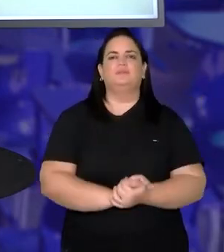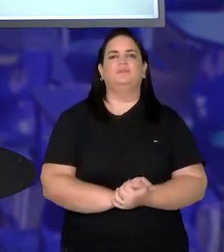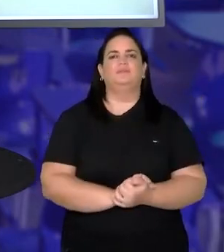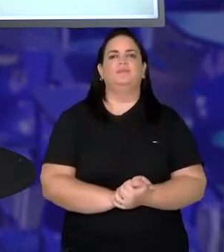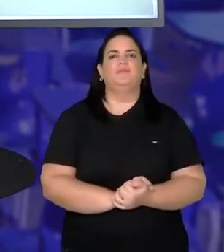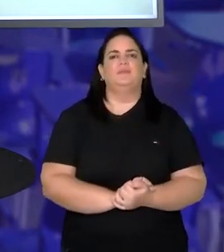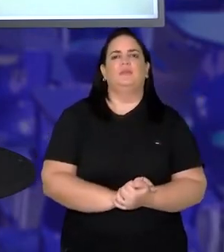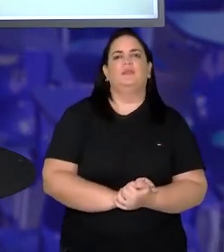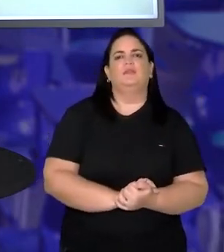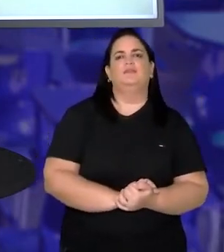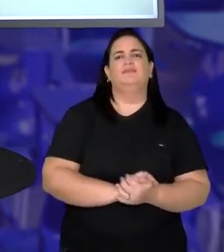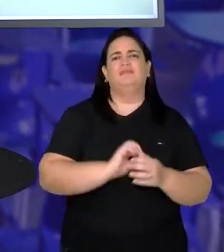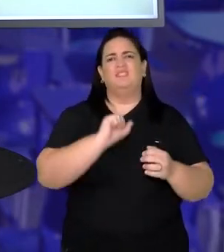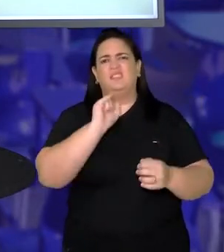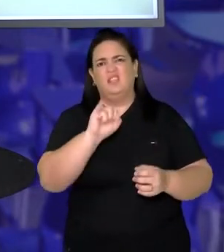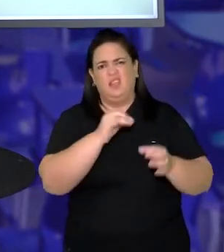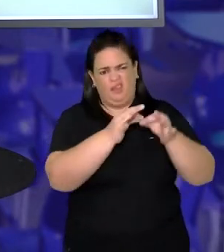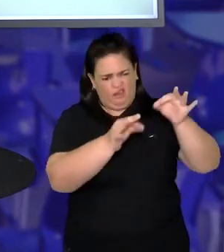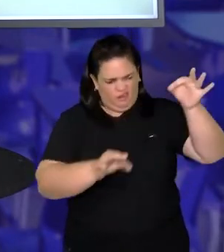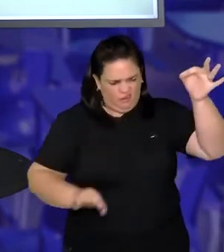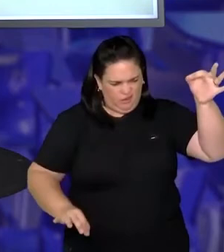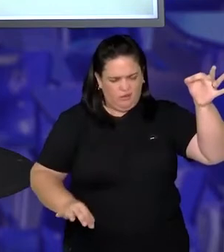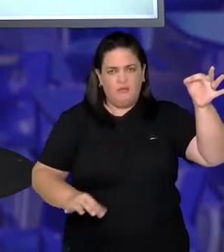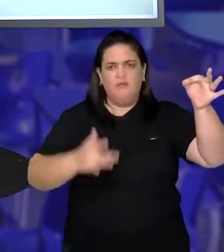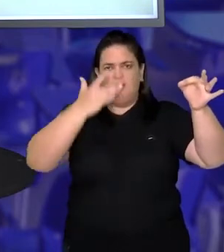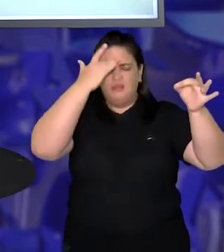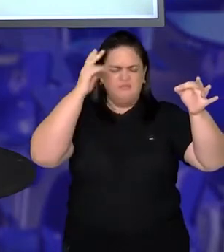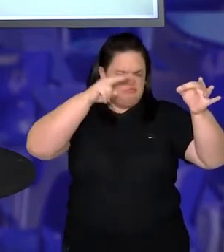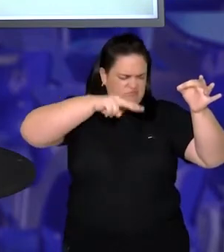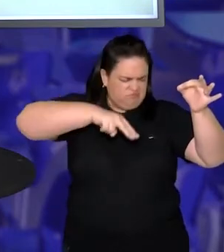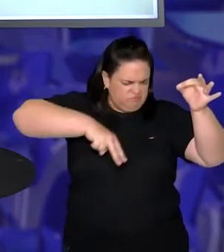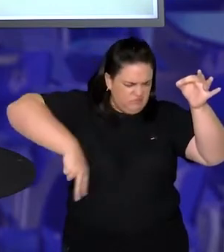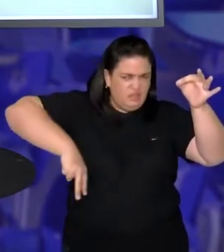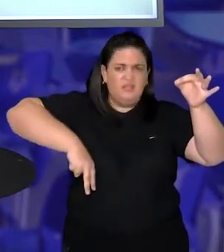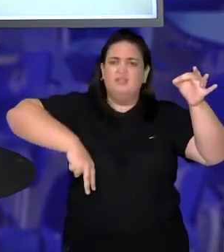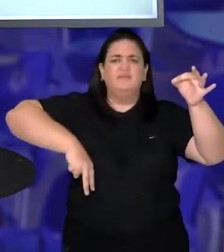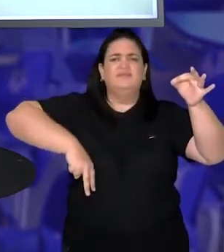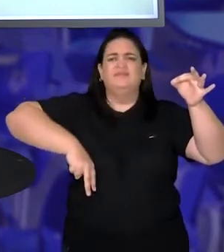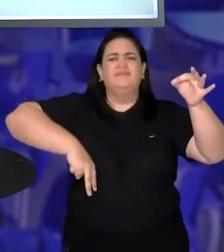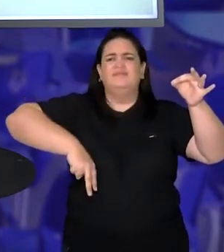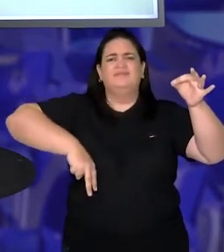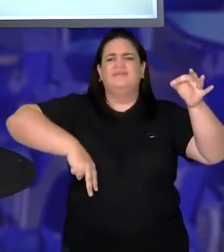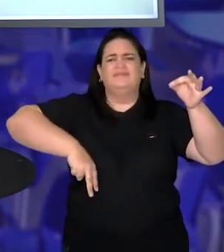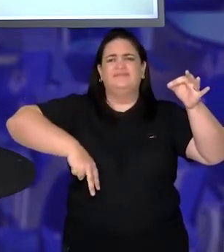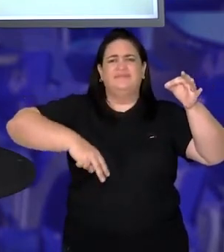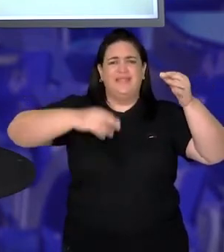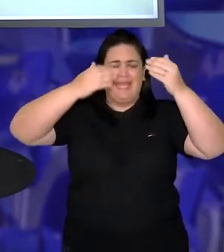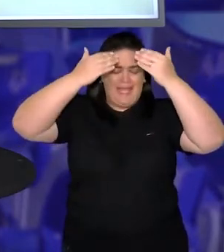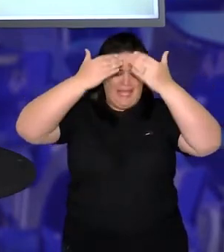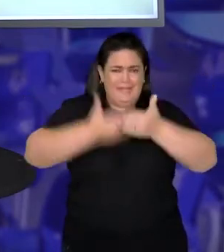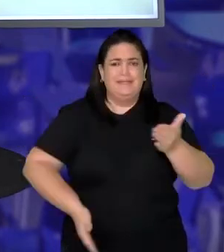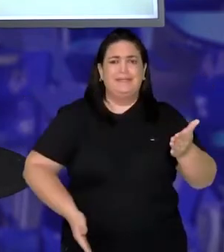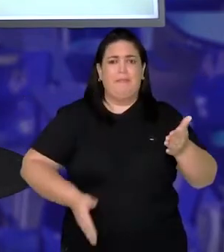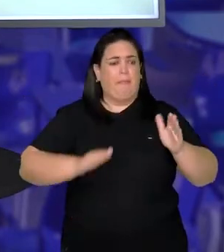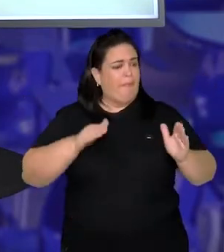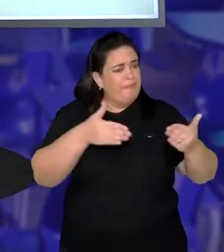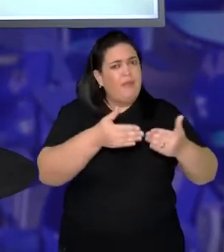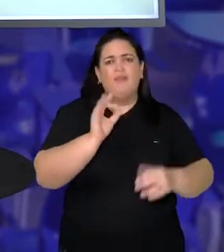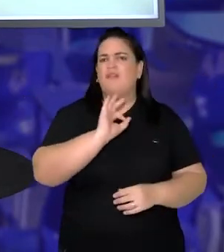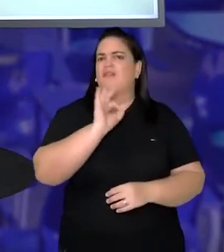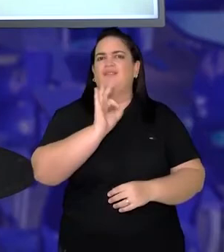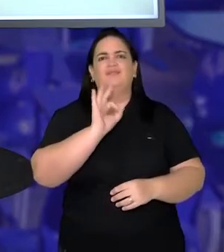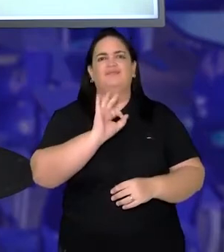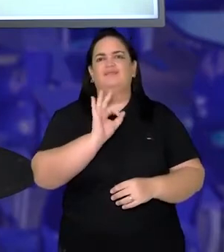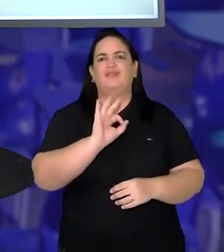sejam, meio que a atenção da pessoa que vai receber aquele gênero fica desconectada, a pessoa não